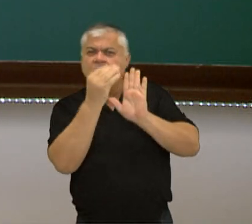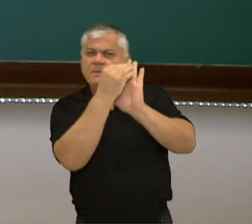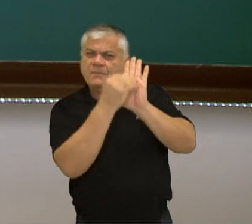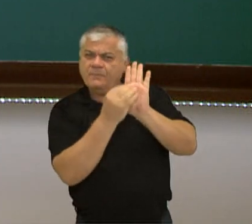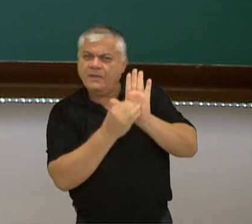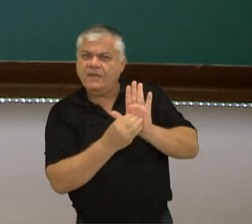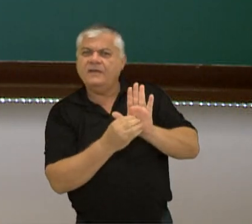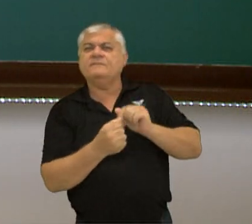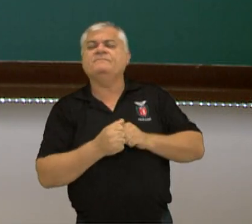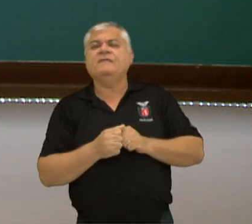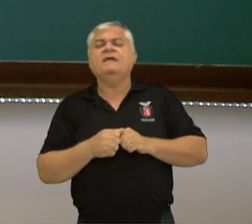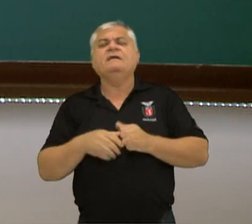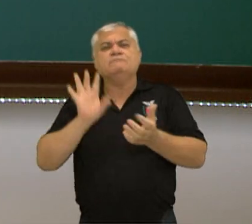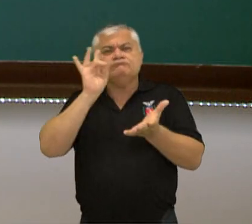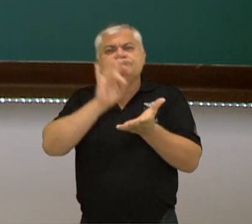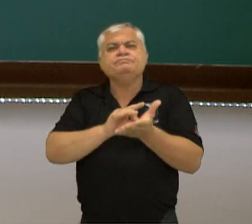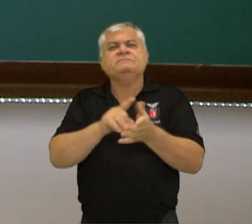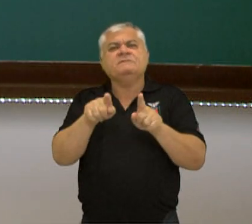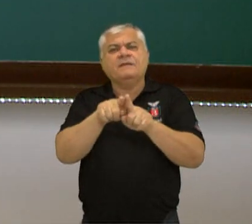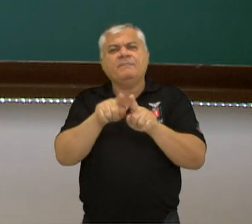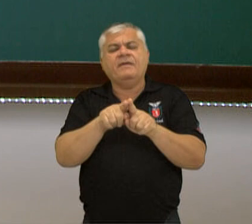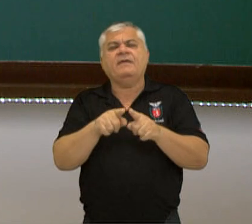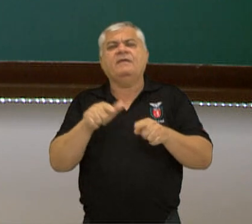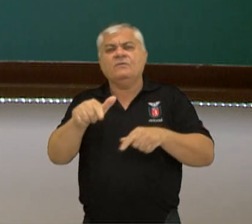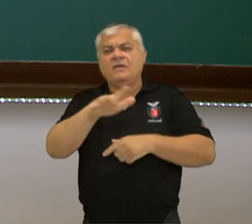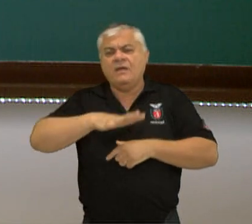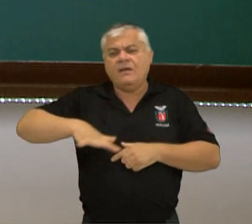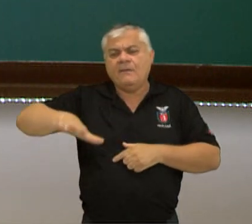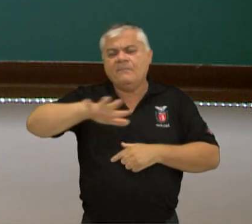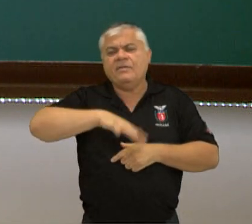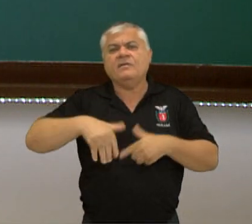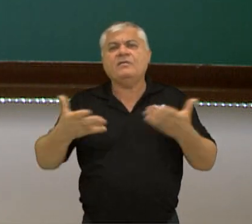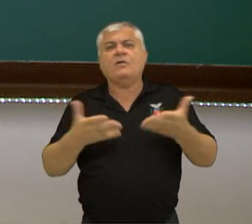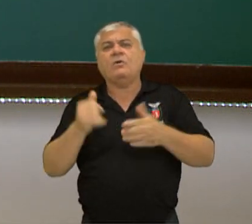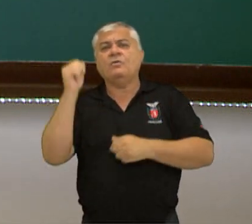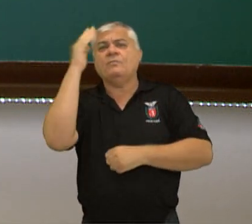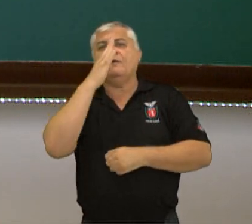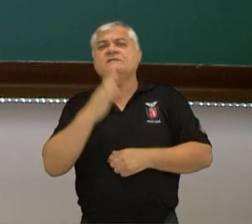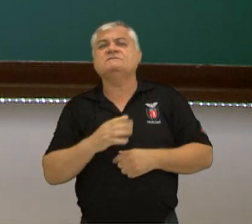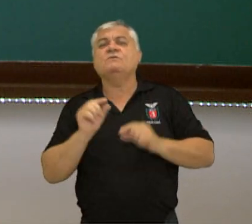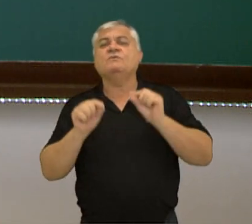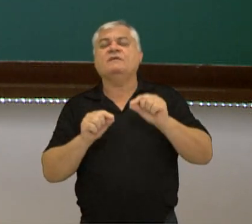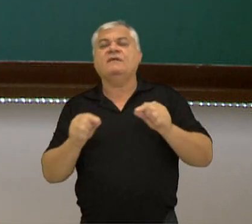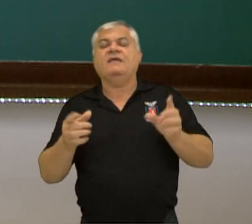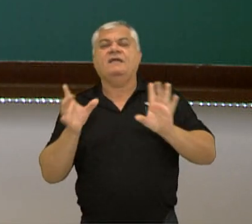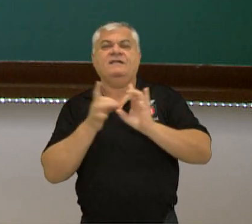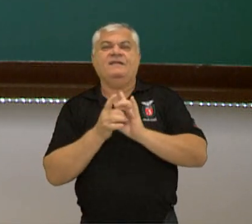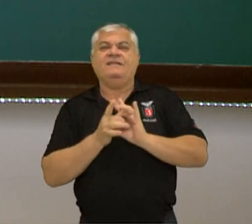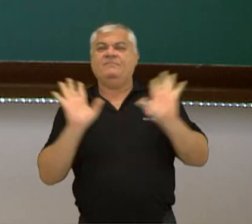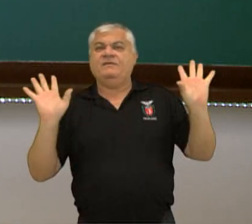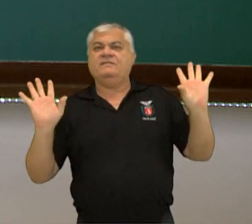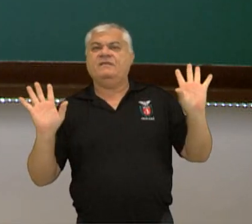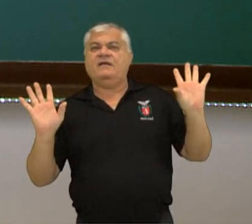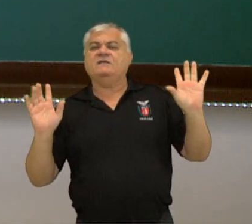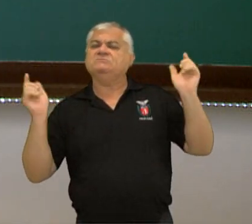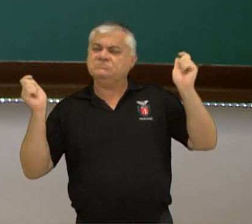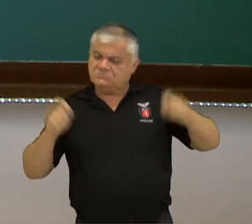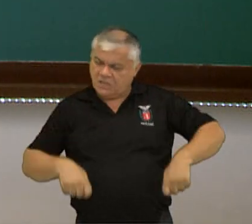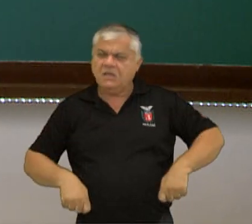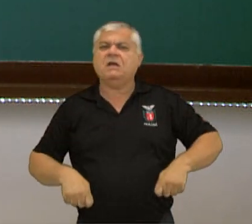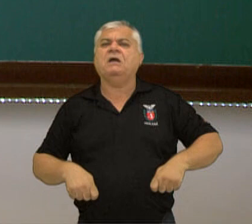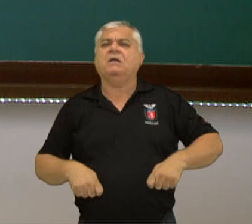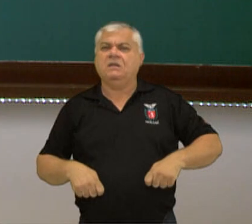Eleitoral, confirmou esse ambiente agora que o Brasil teria de liberdade de